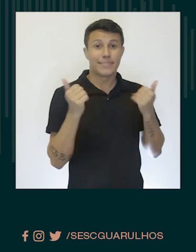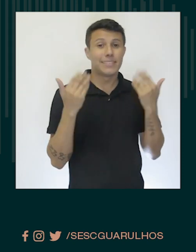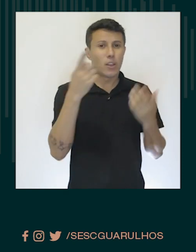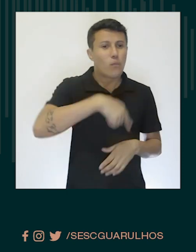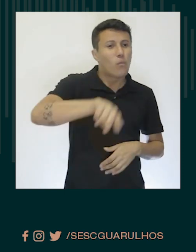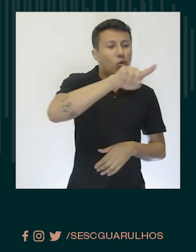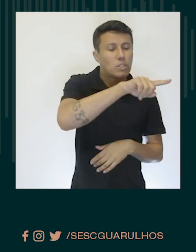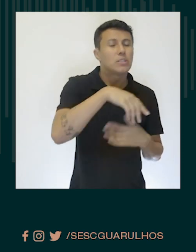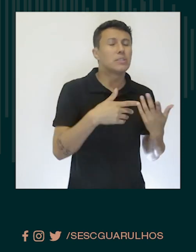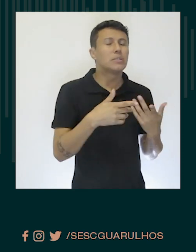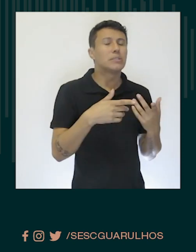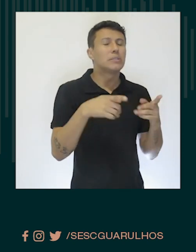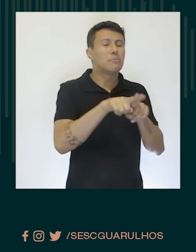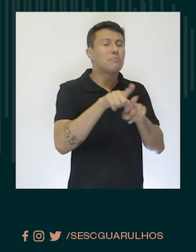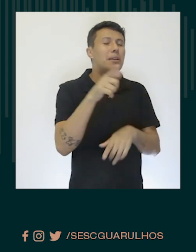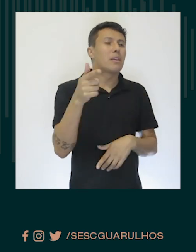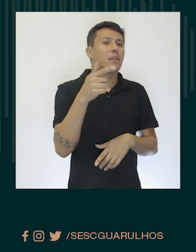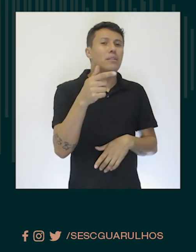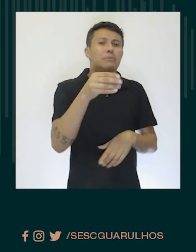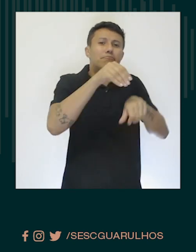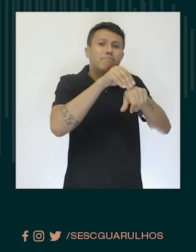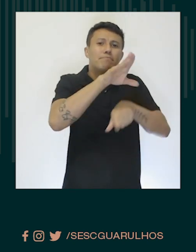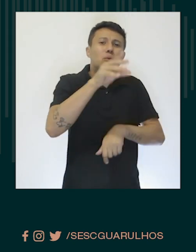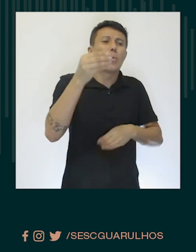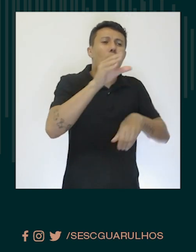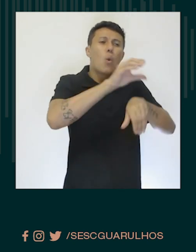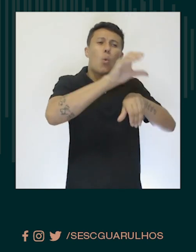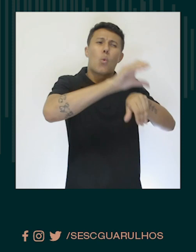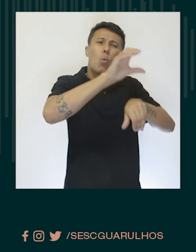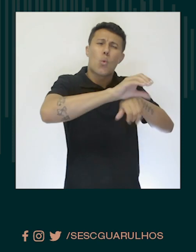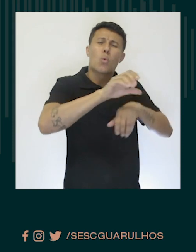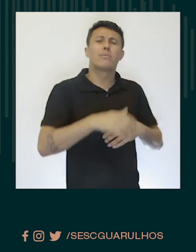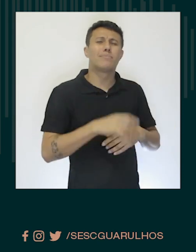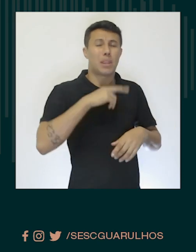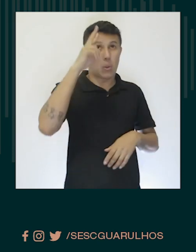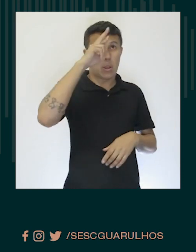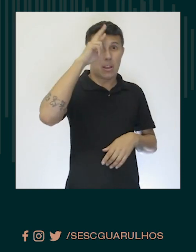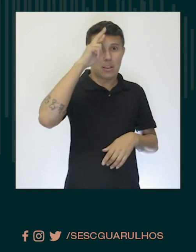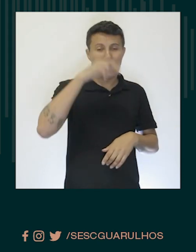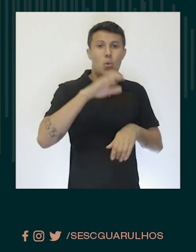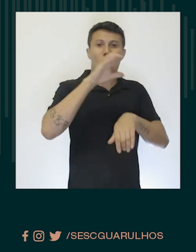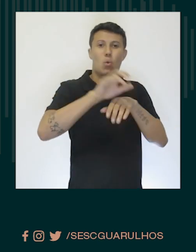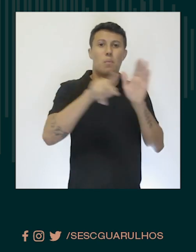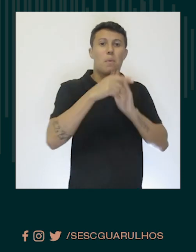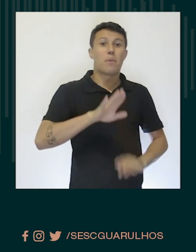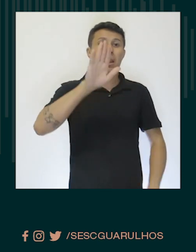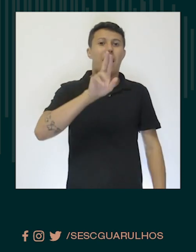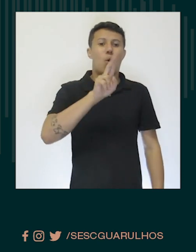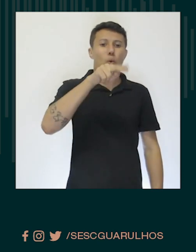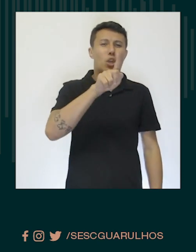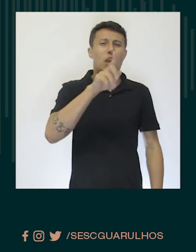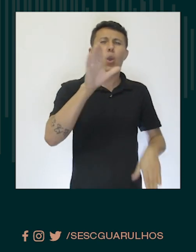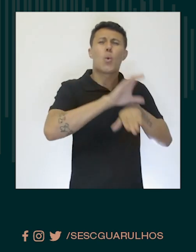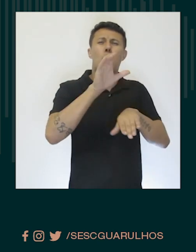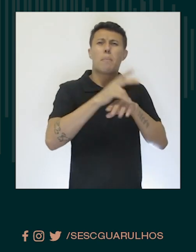comentando sobre curso e tal. Eu lembro que eu fiz um na UNG, curso de verão. Acho que eu paguei 50 conto, coisa